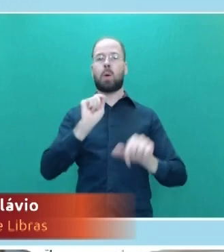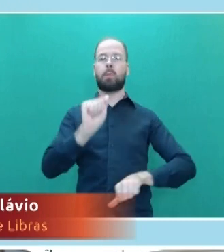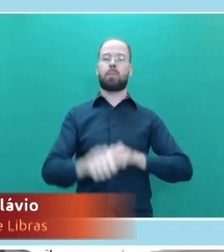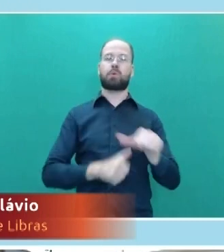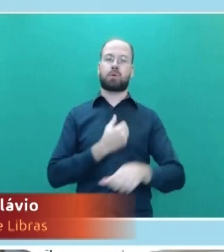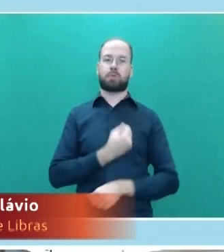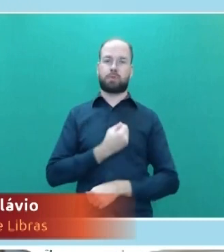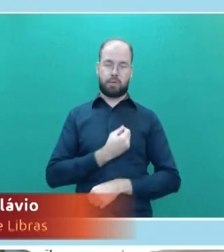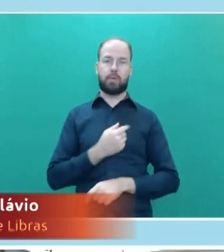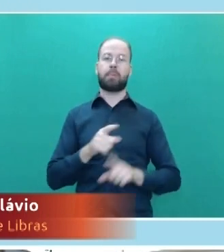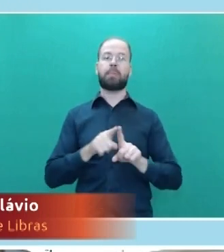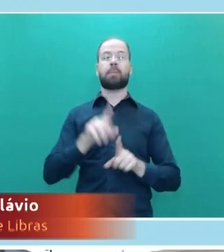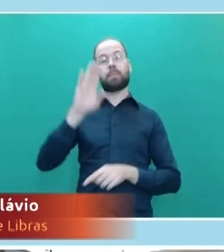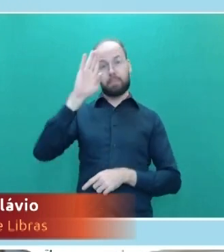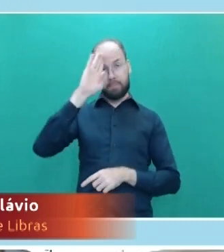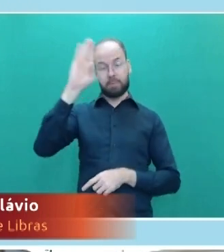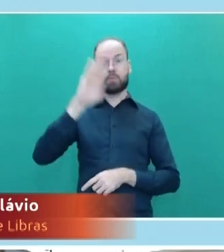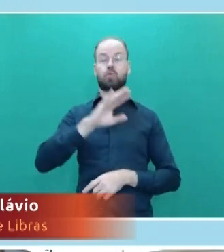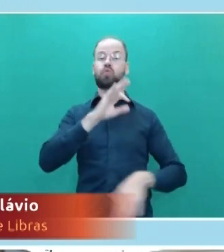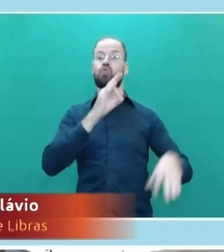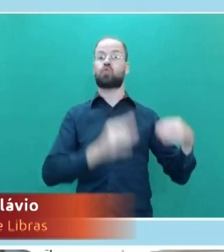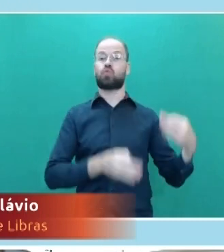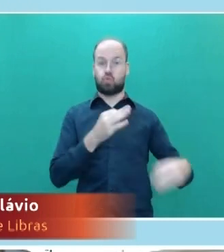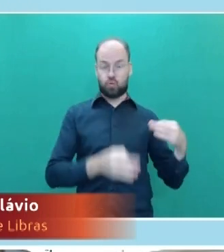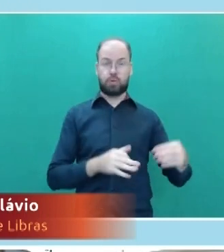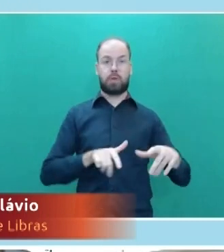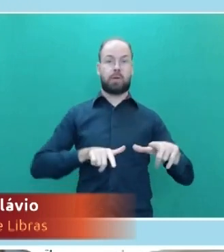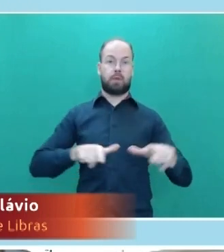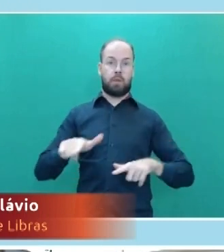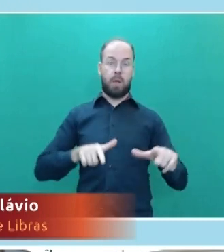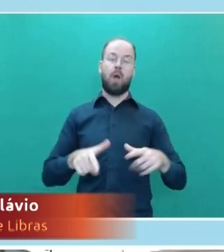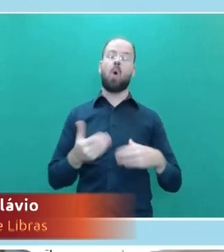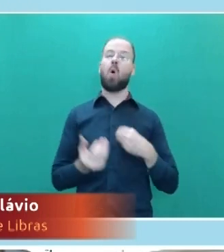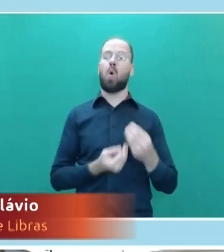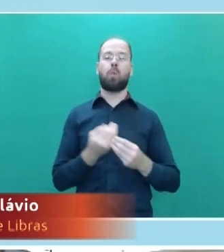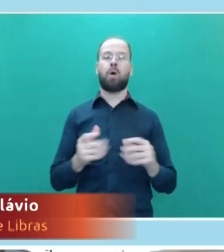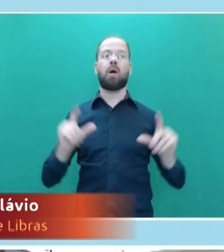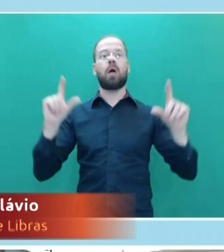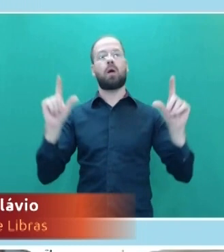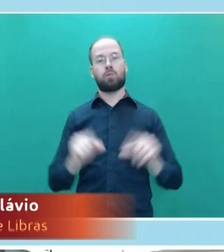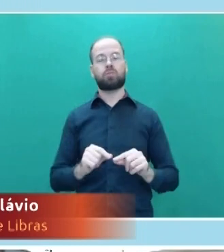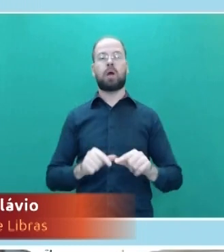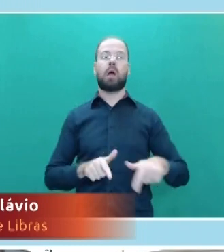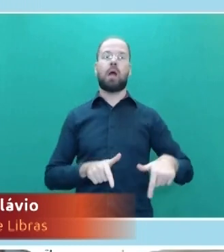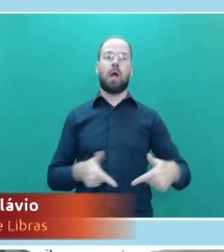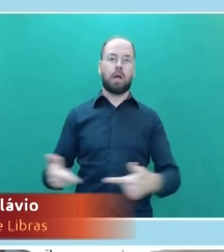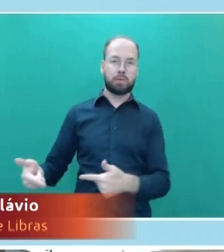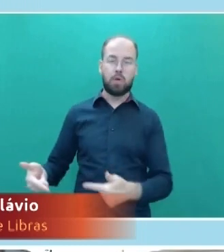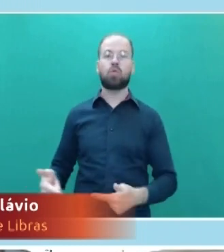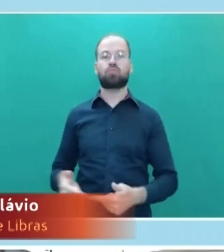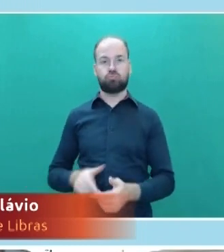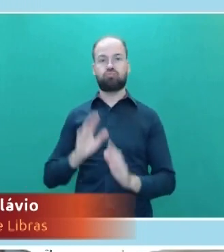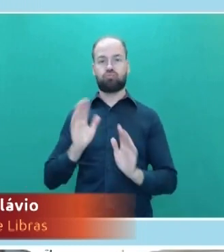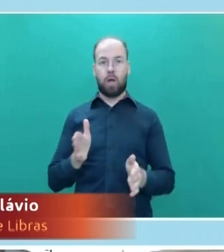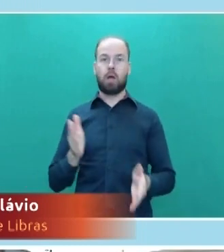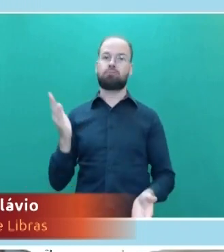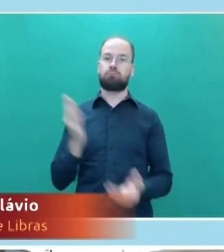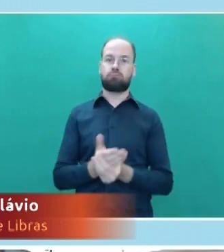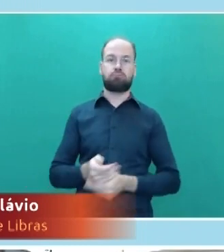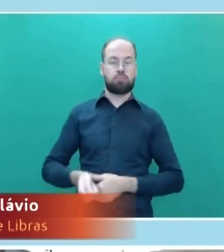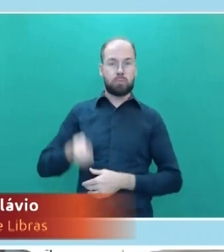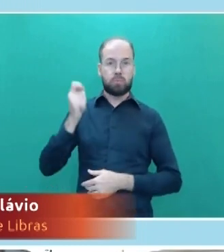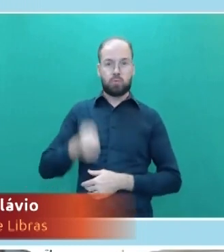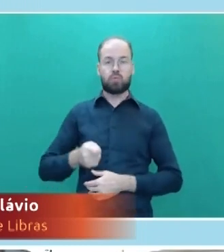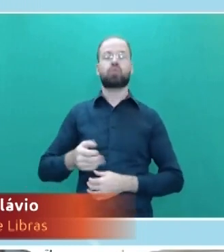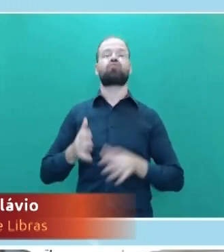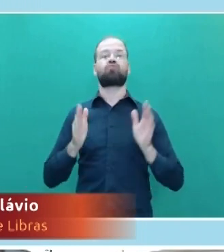relação à Justiça do Trabalho, né, que esse é um ponto que eu também queria tocar, de redução, né, das ações ajuizadas, desse receio do trabalhador,